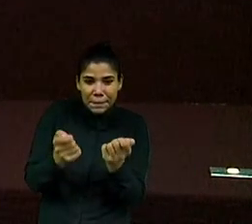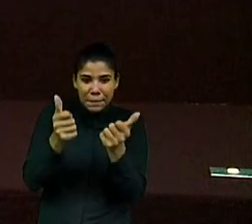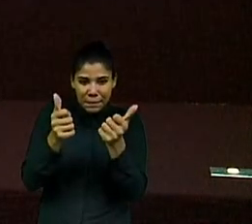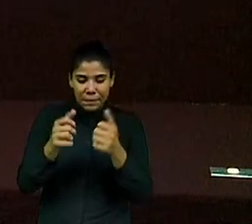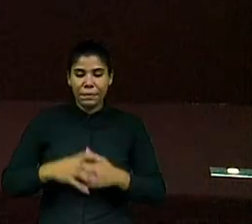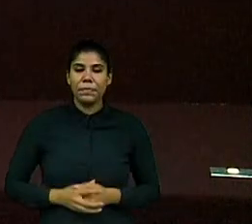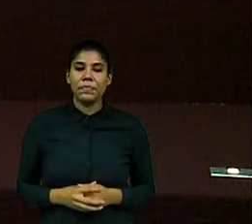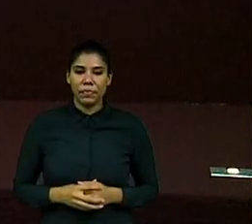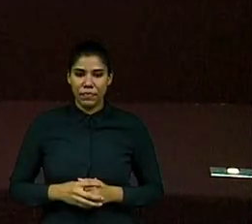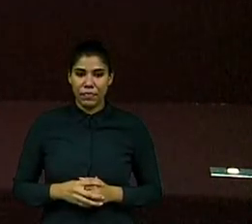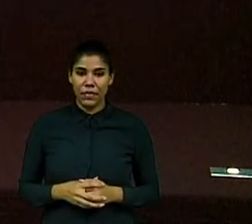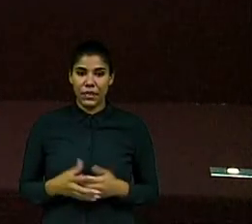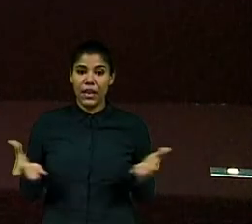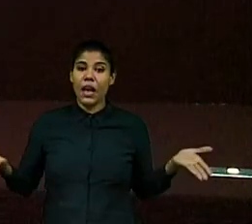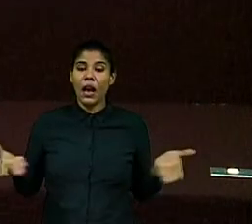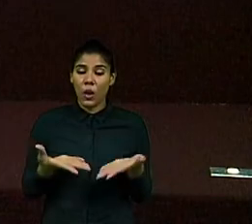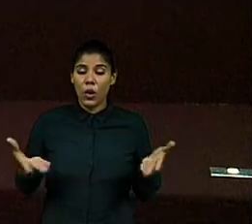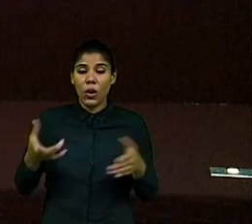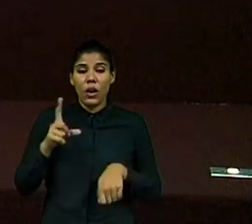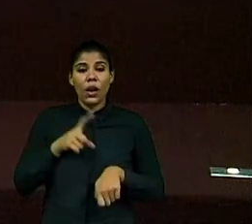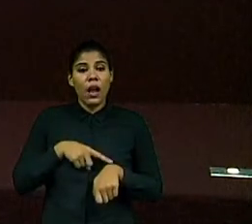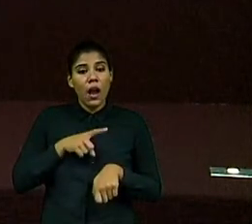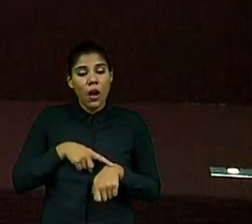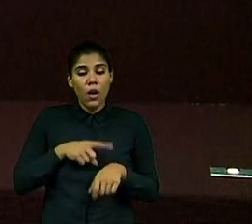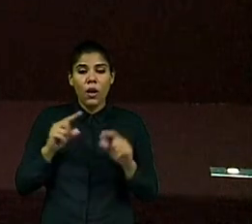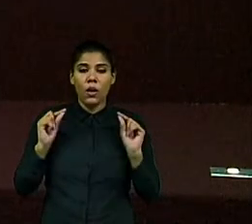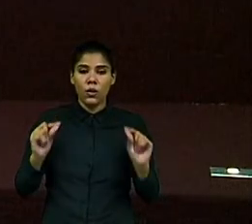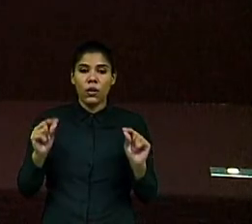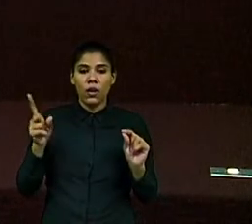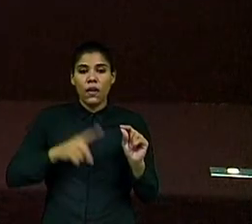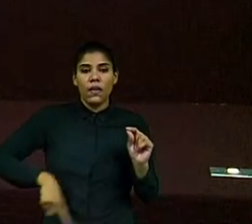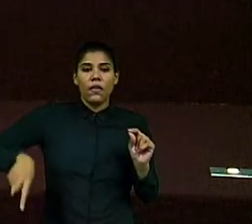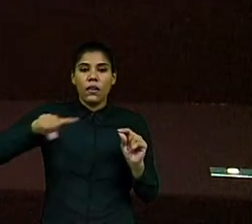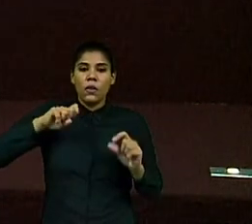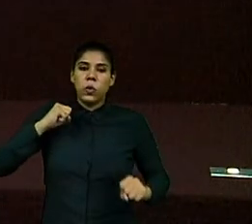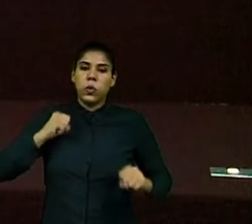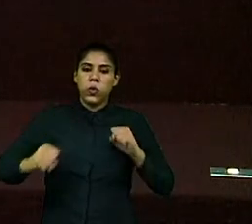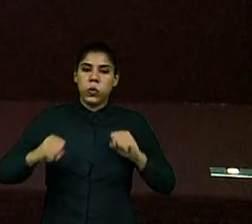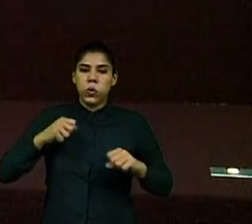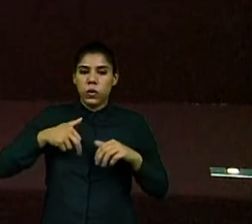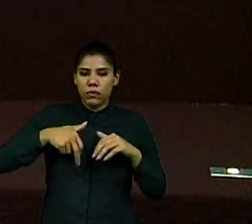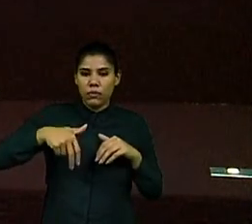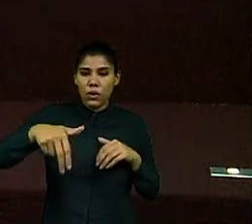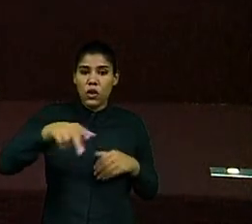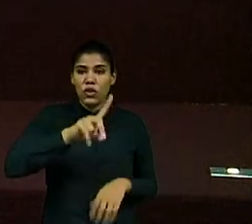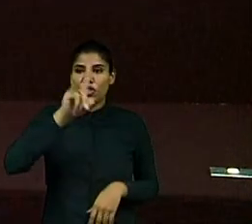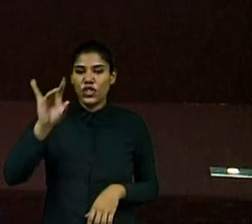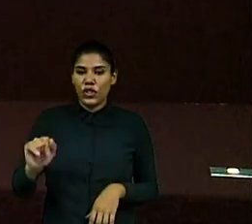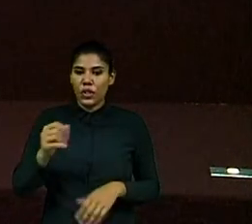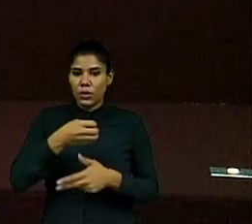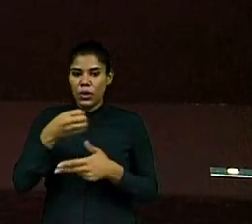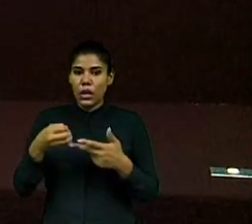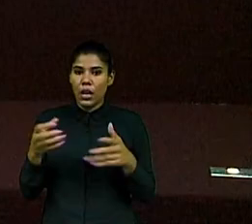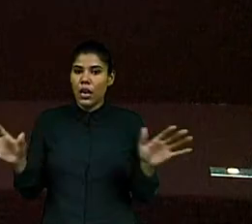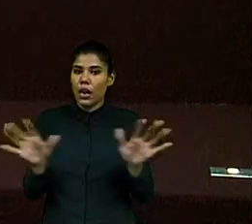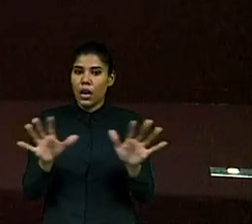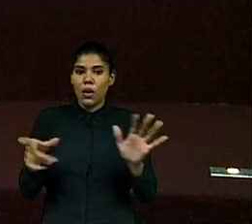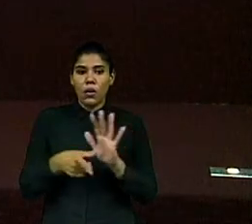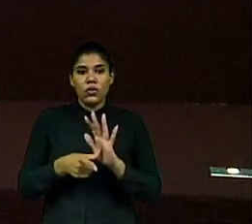e tá na hora agora de dar aquele último gás no dia do Enem não no dia anterior